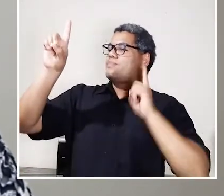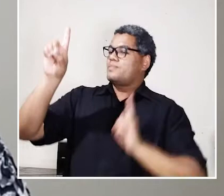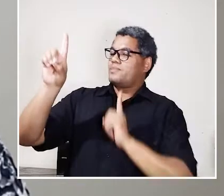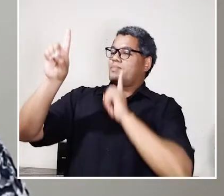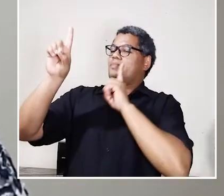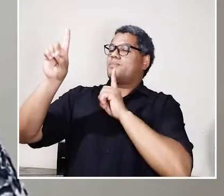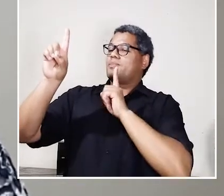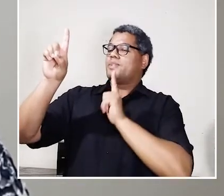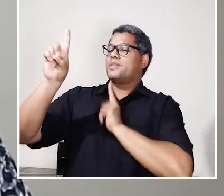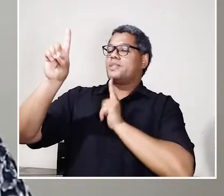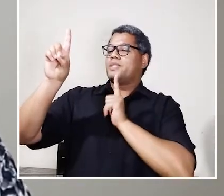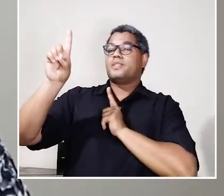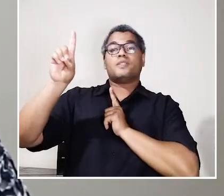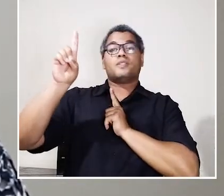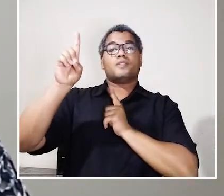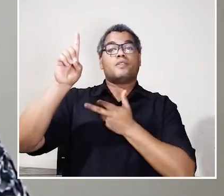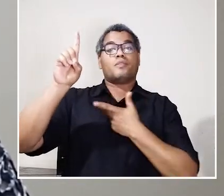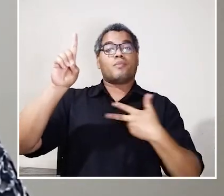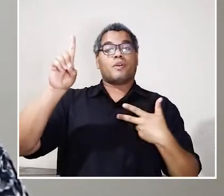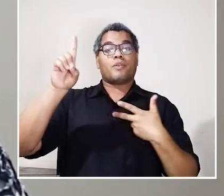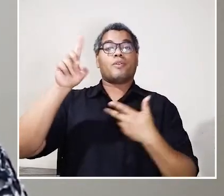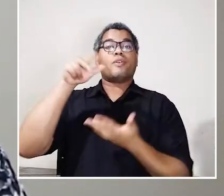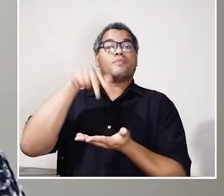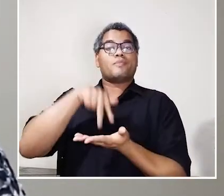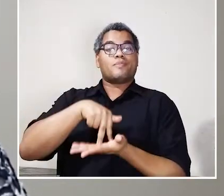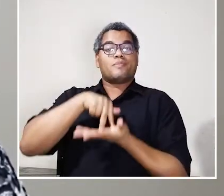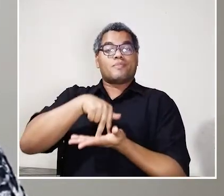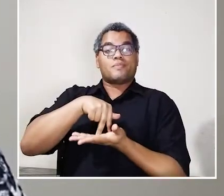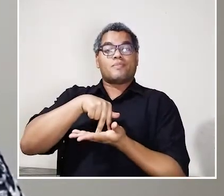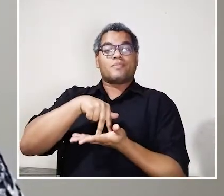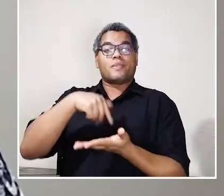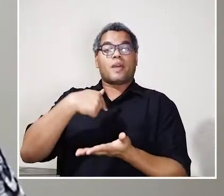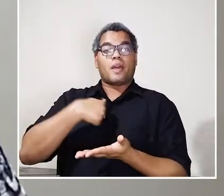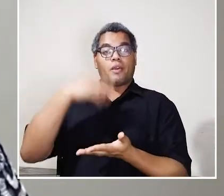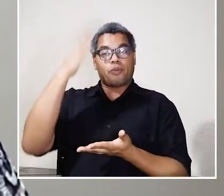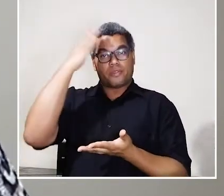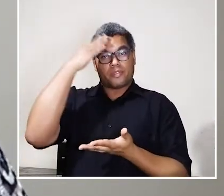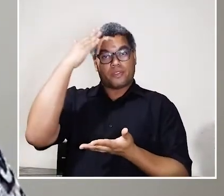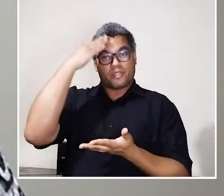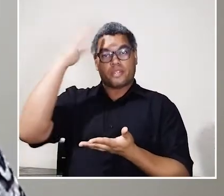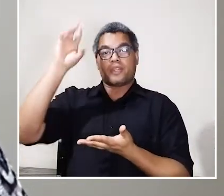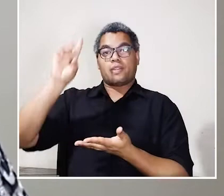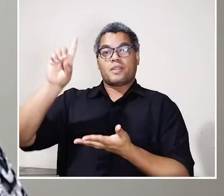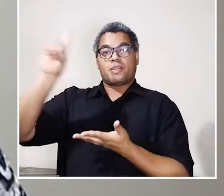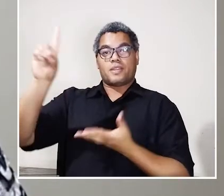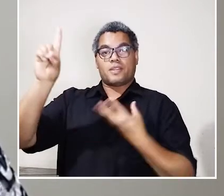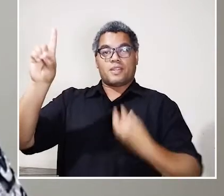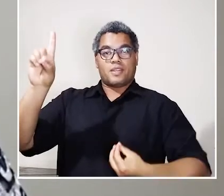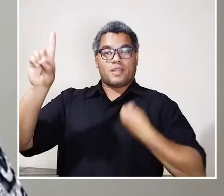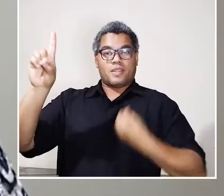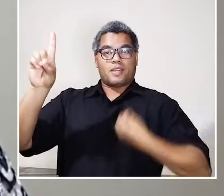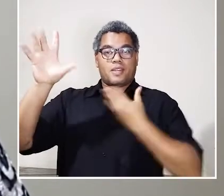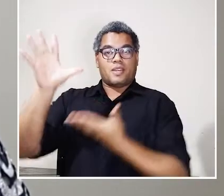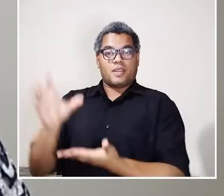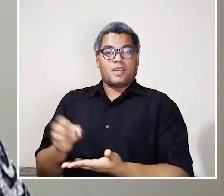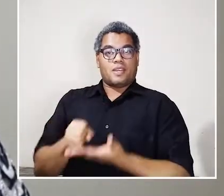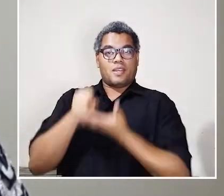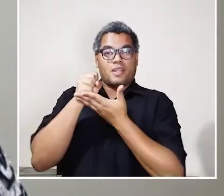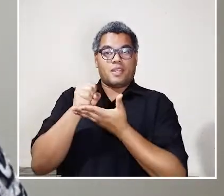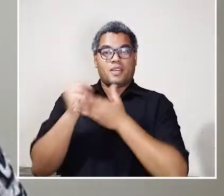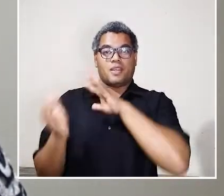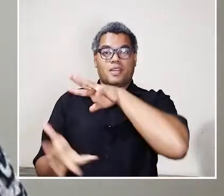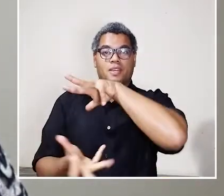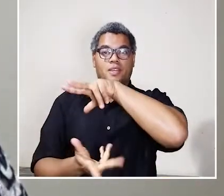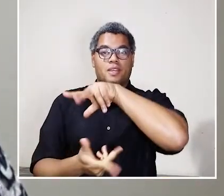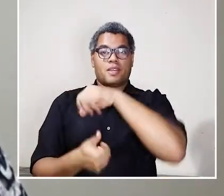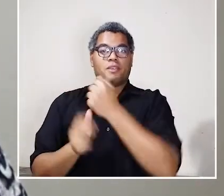Deus, tinha algo bem estabelecido no seu íntimo. Eu sei que o meu Redentor vive e por